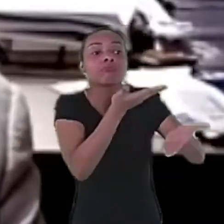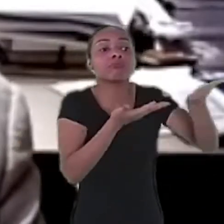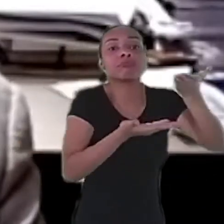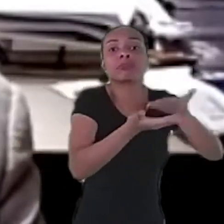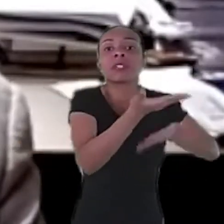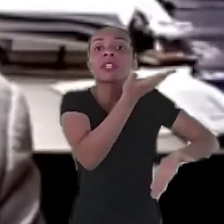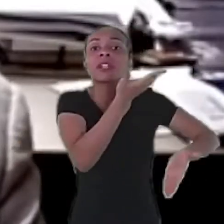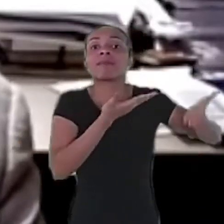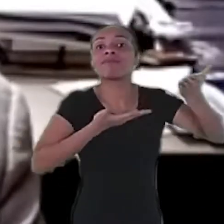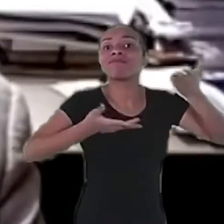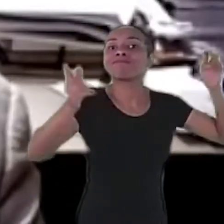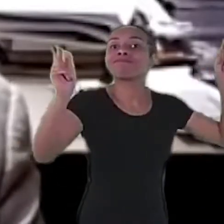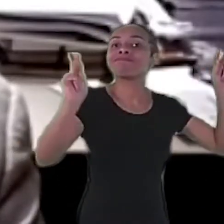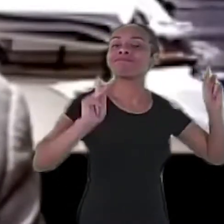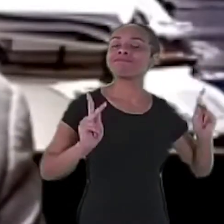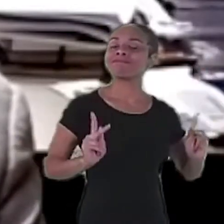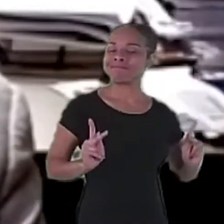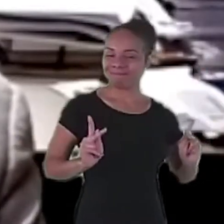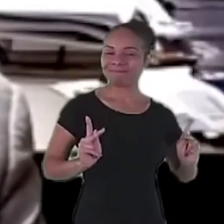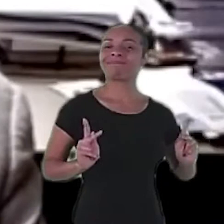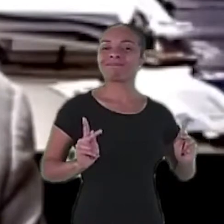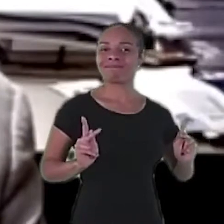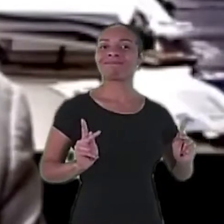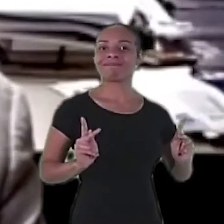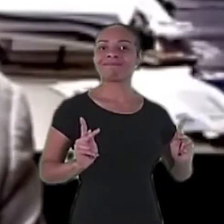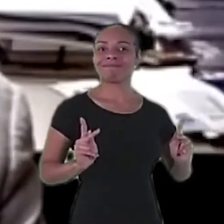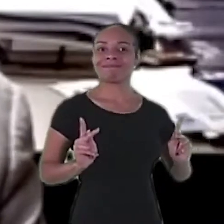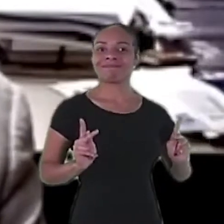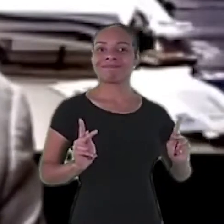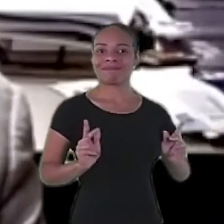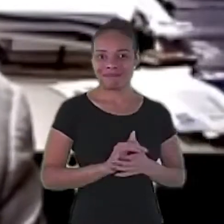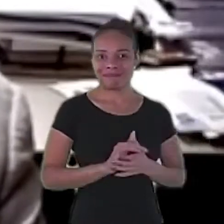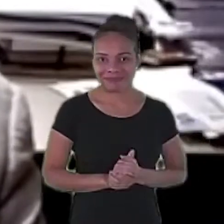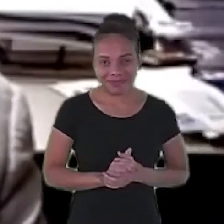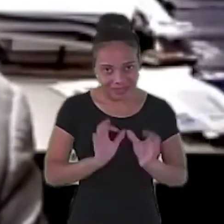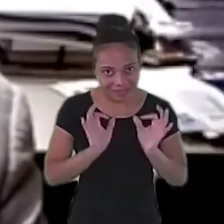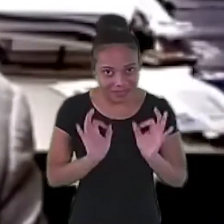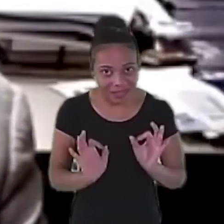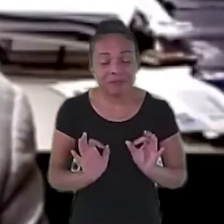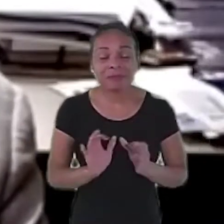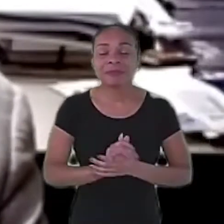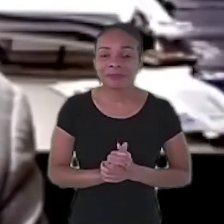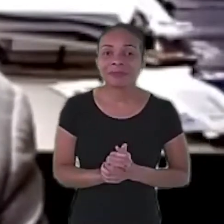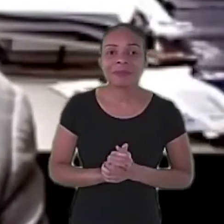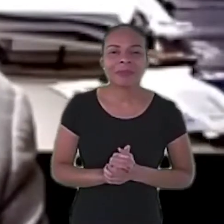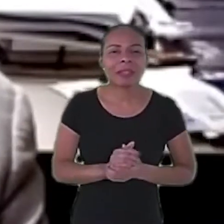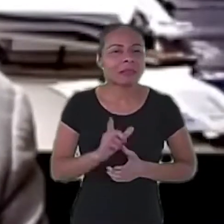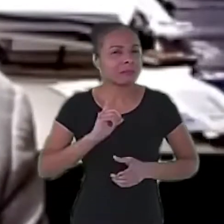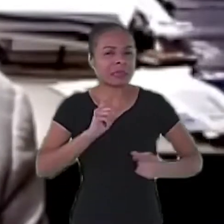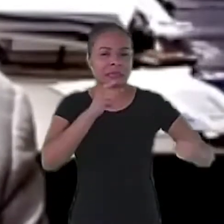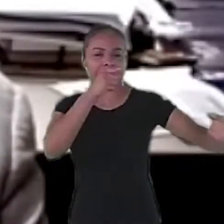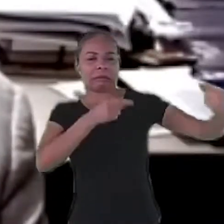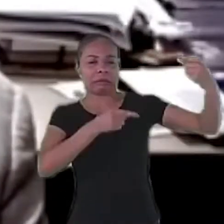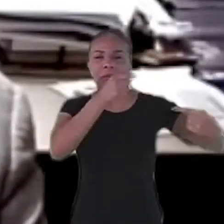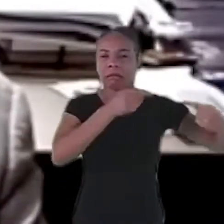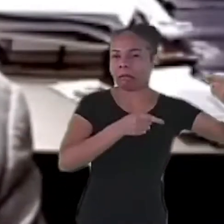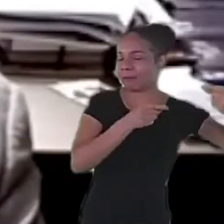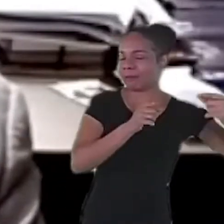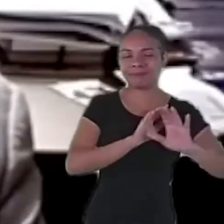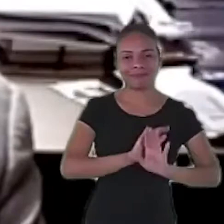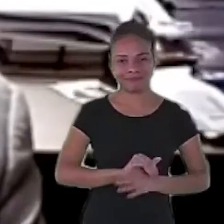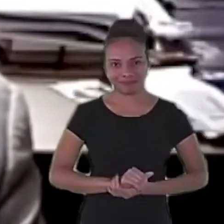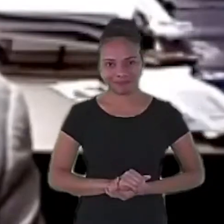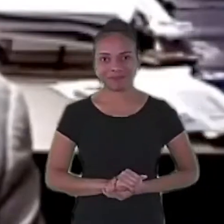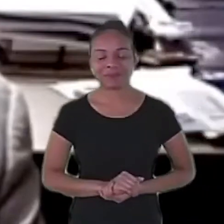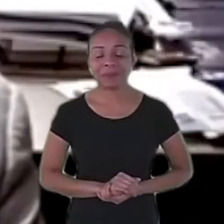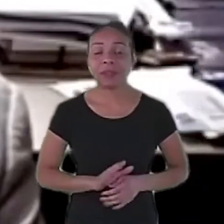e autônoma, tá certo? Entre essas rivalidades que se põem. Um oitavo